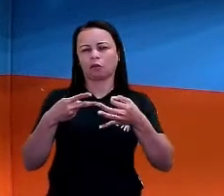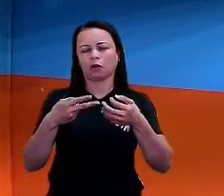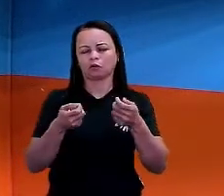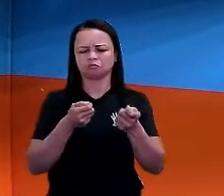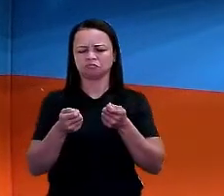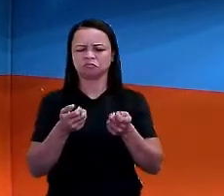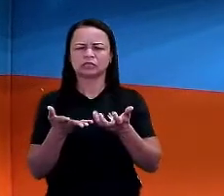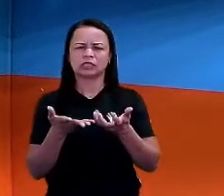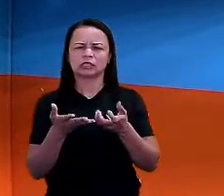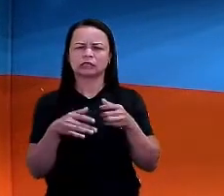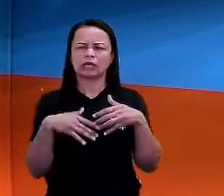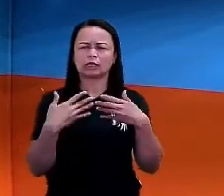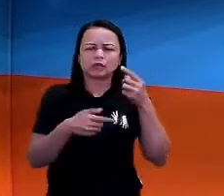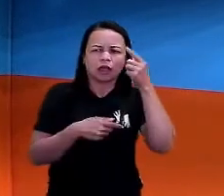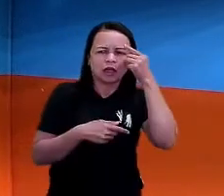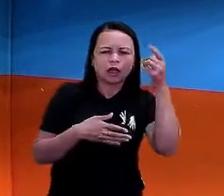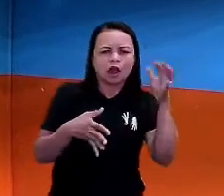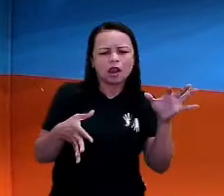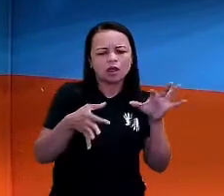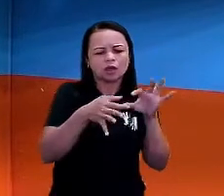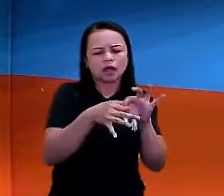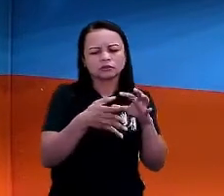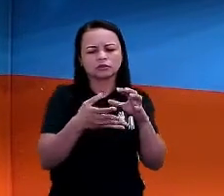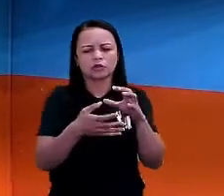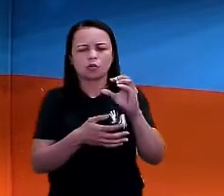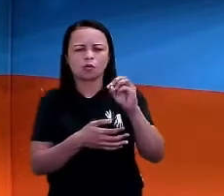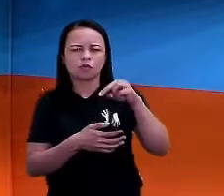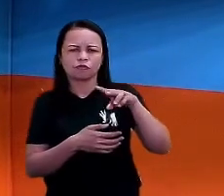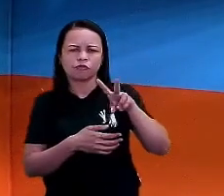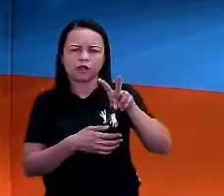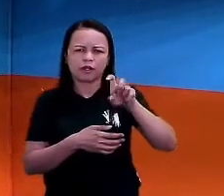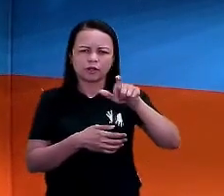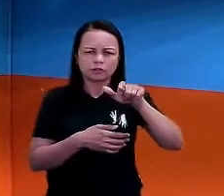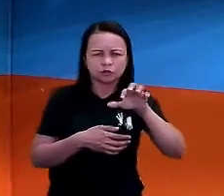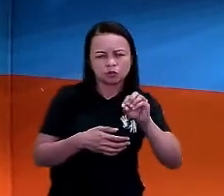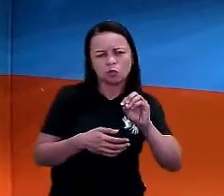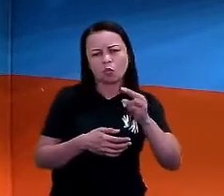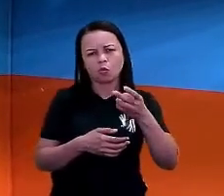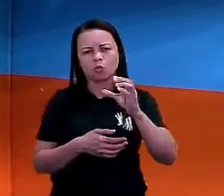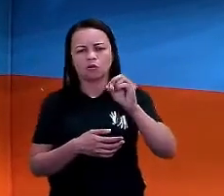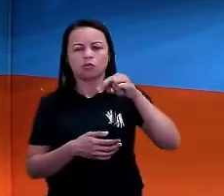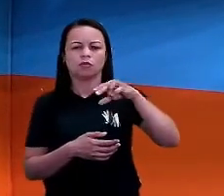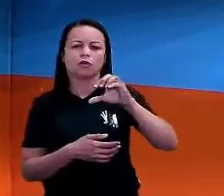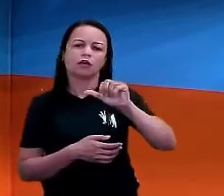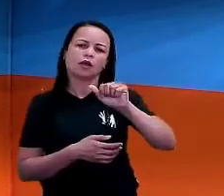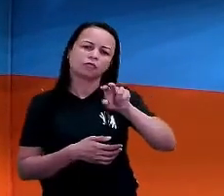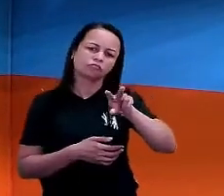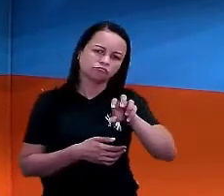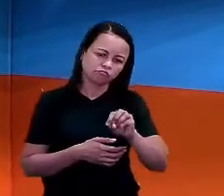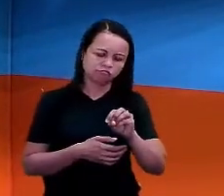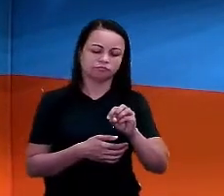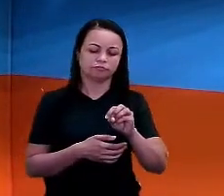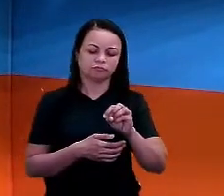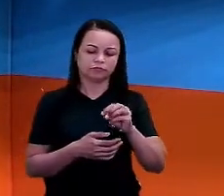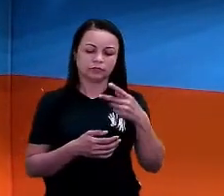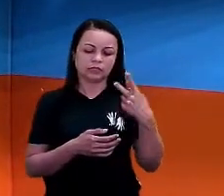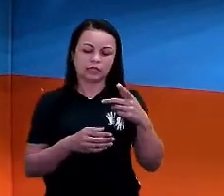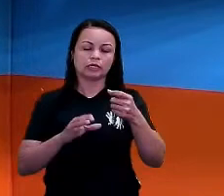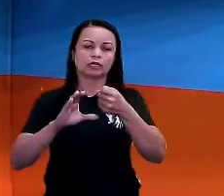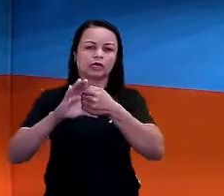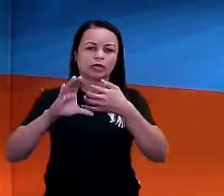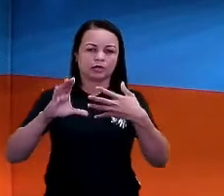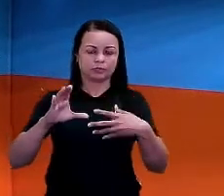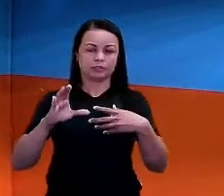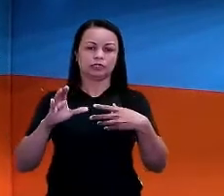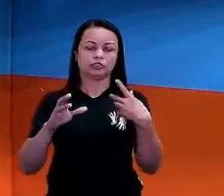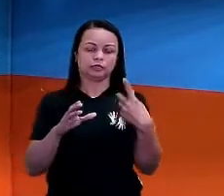o polígono côncavo, né? Com o polígono convexo? Vamos lá. Um polígono pode ser classificado de acordo com as suas características, ou